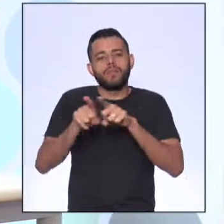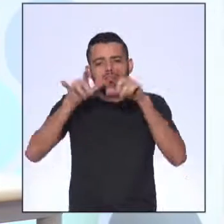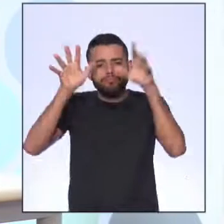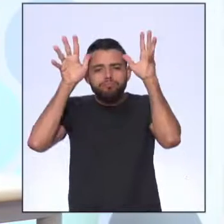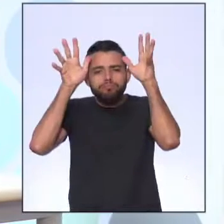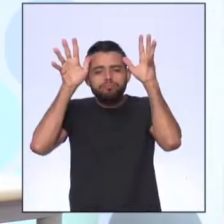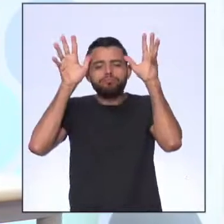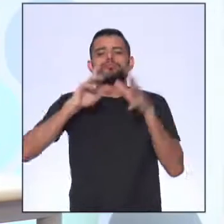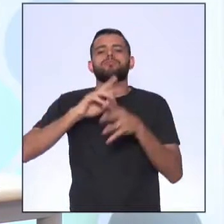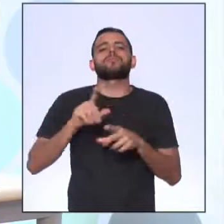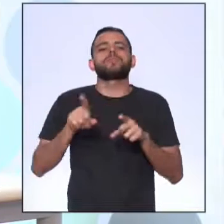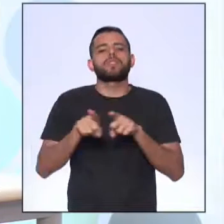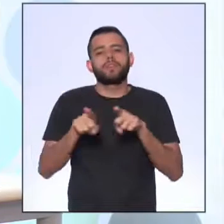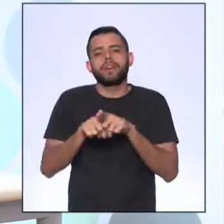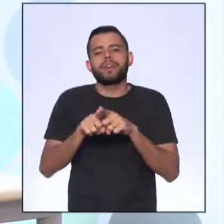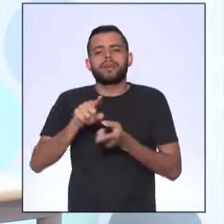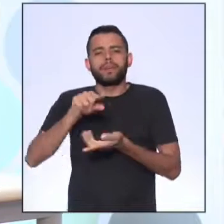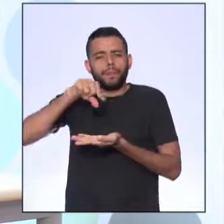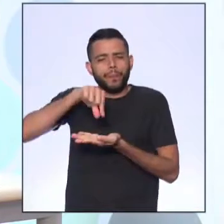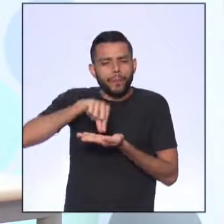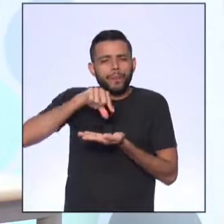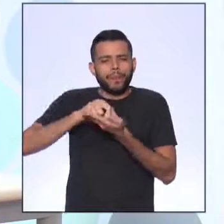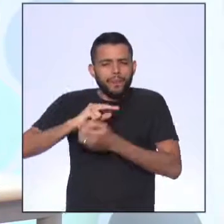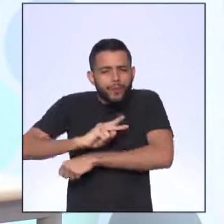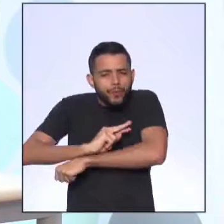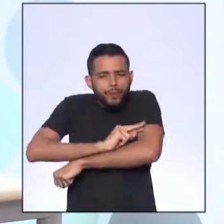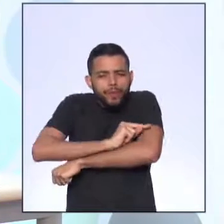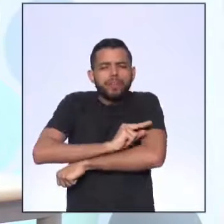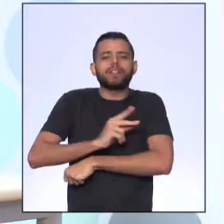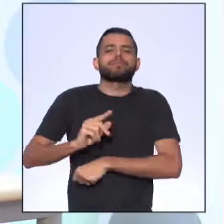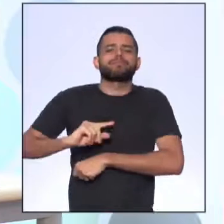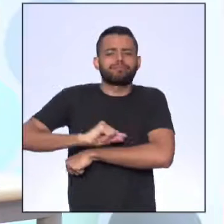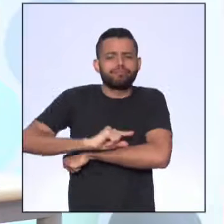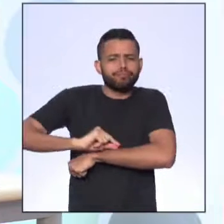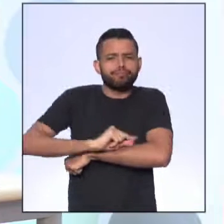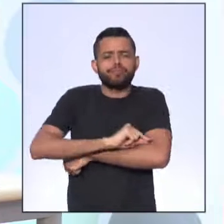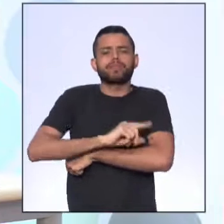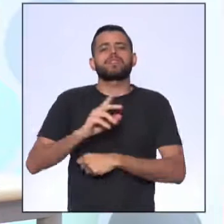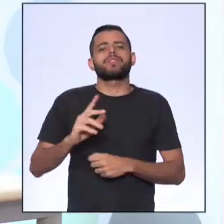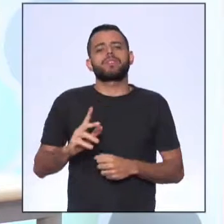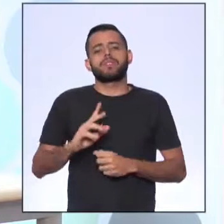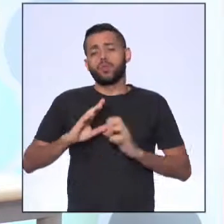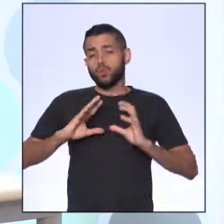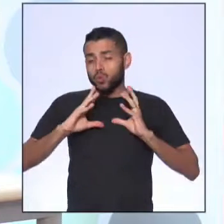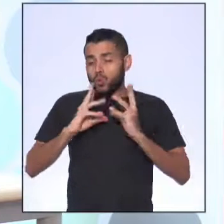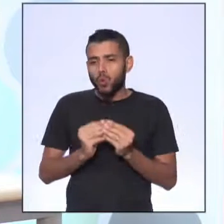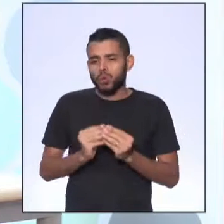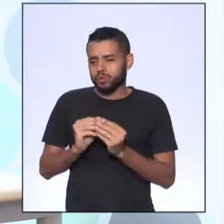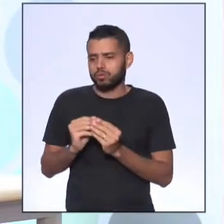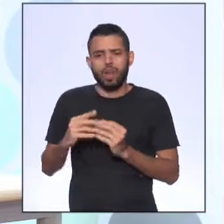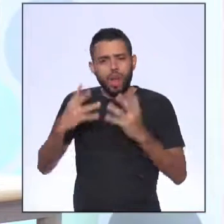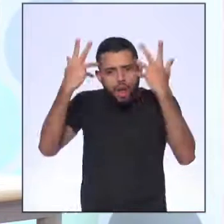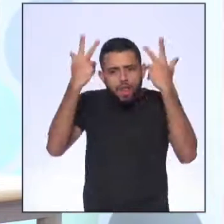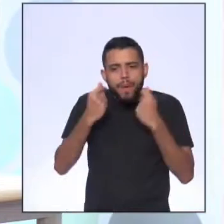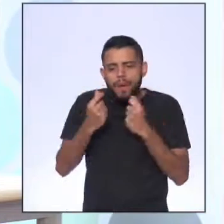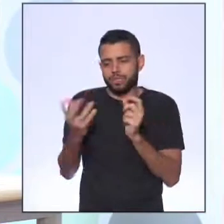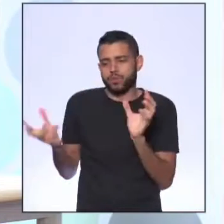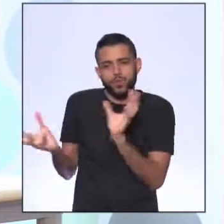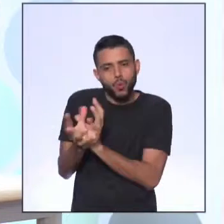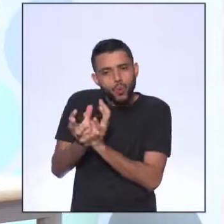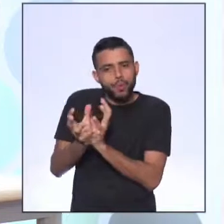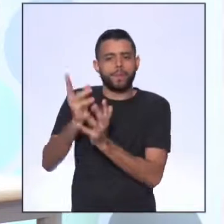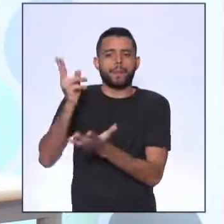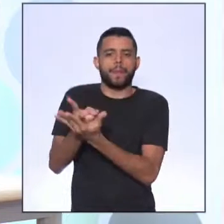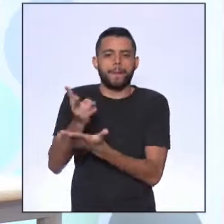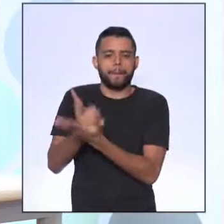uma população de tamanduás, são todos seres vivos de uma mesma espécie. Enquanto que